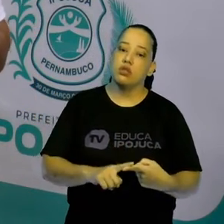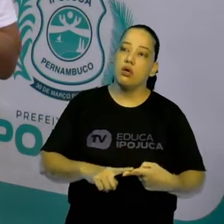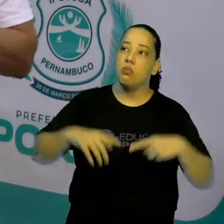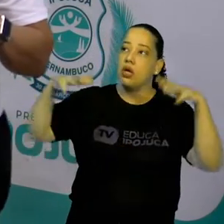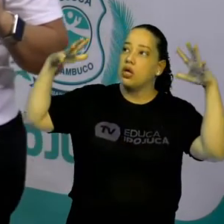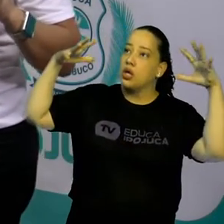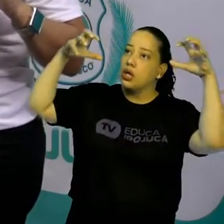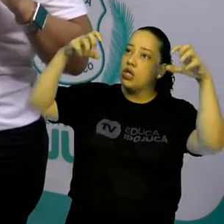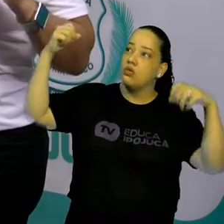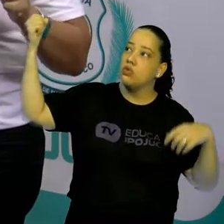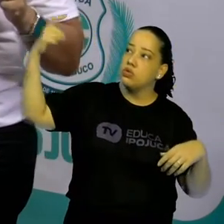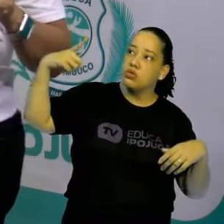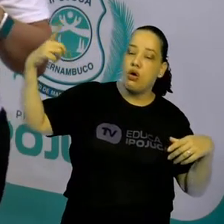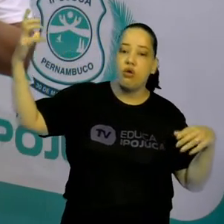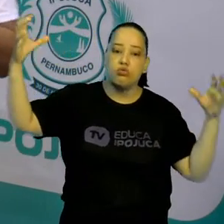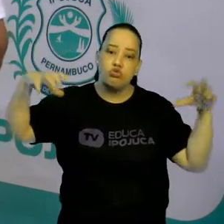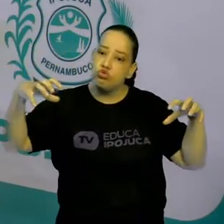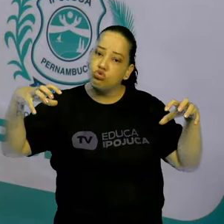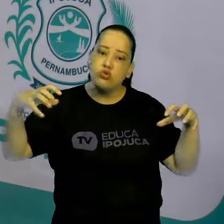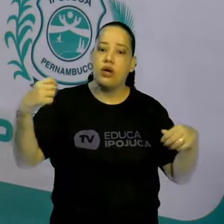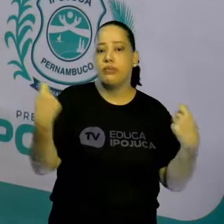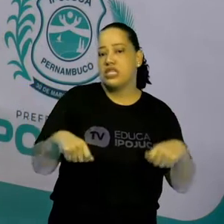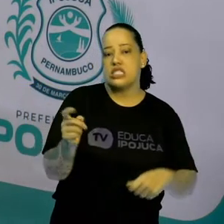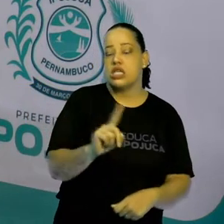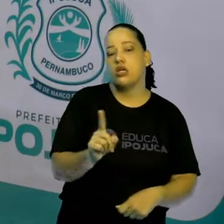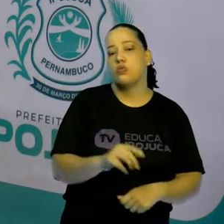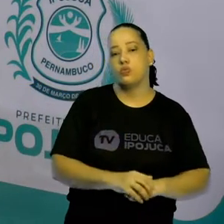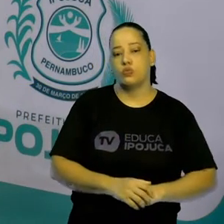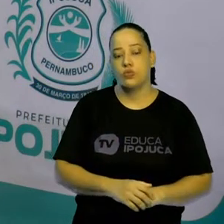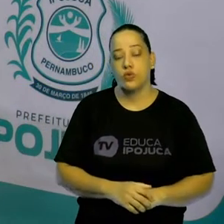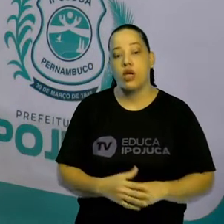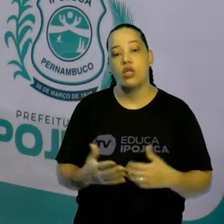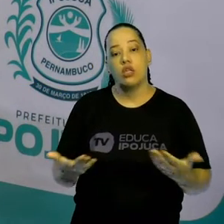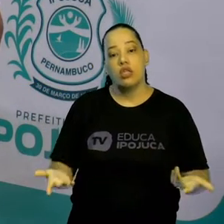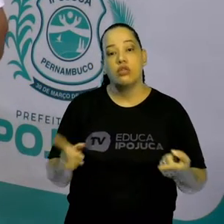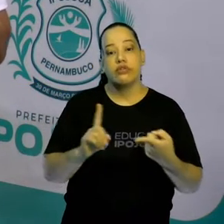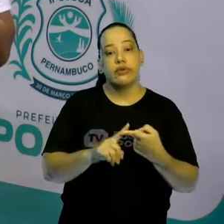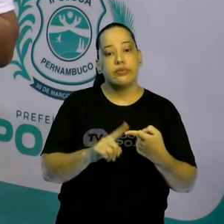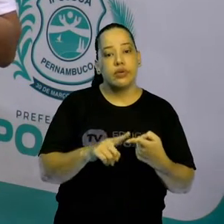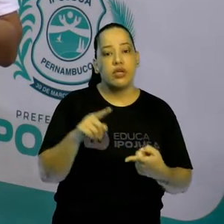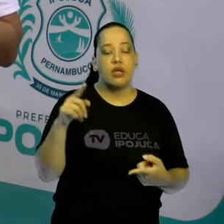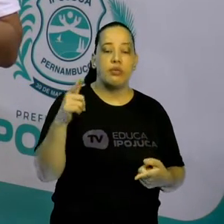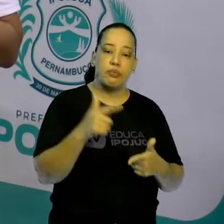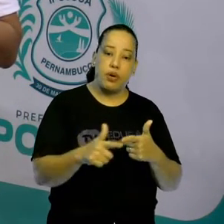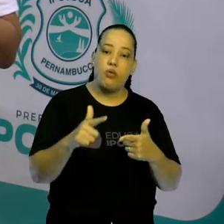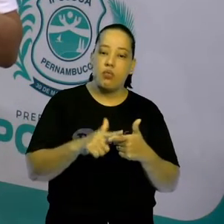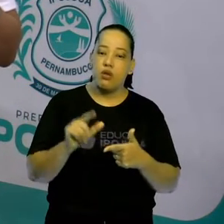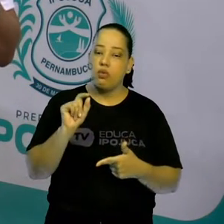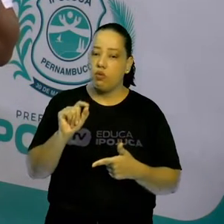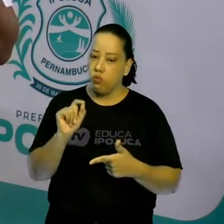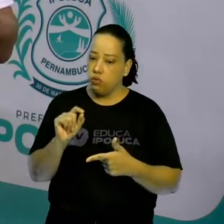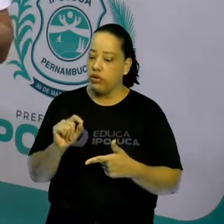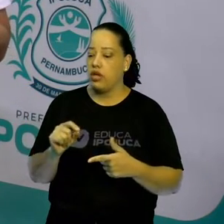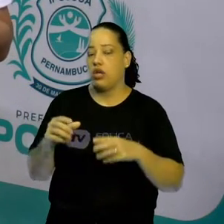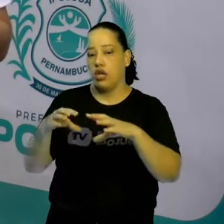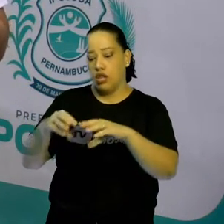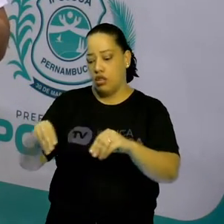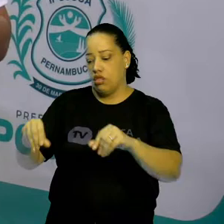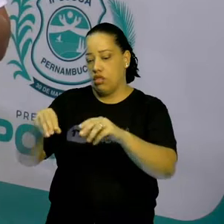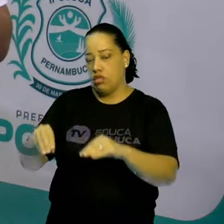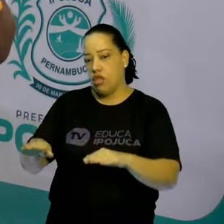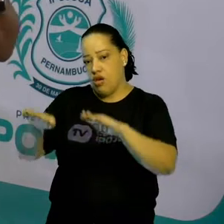funcionar. Já as desvantagens. Pode ocasionar um afundamento do terreno.